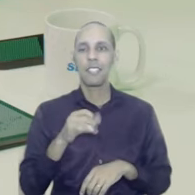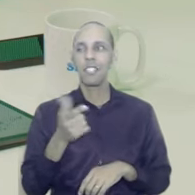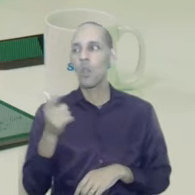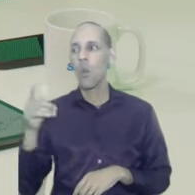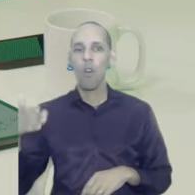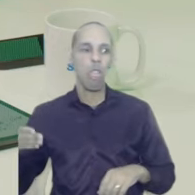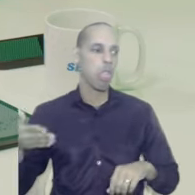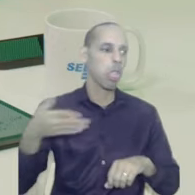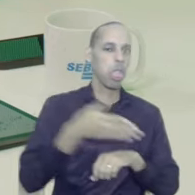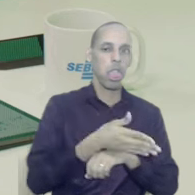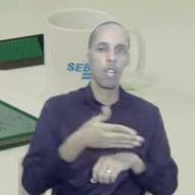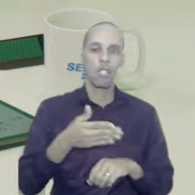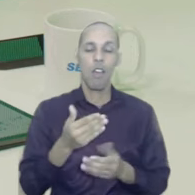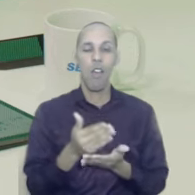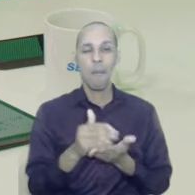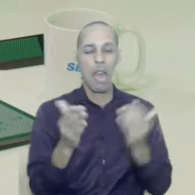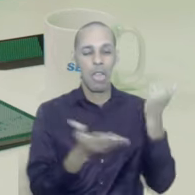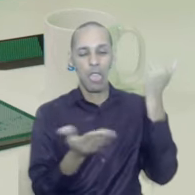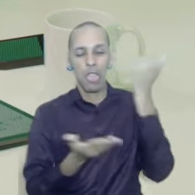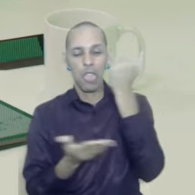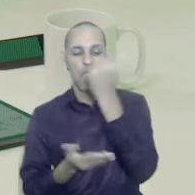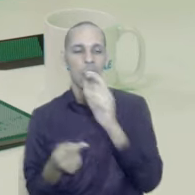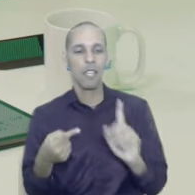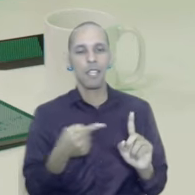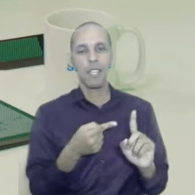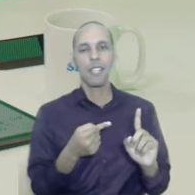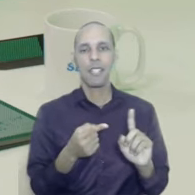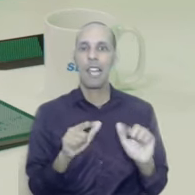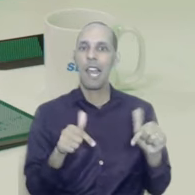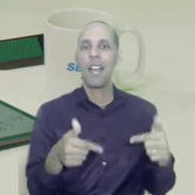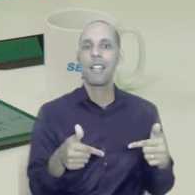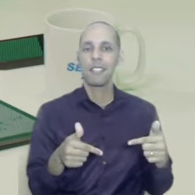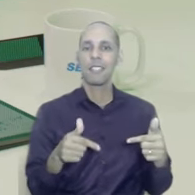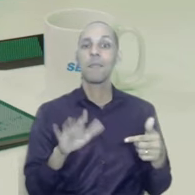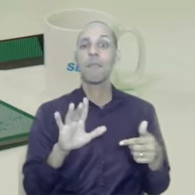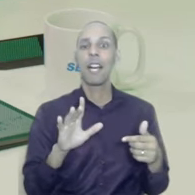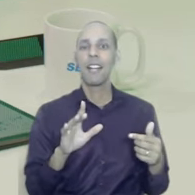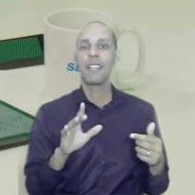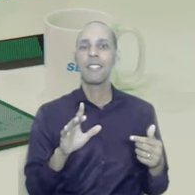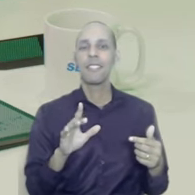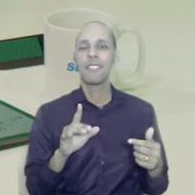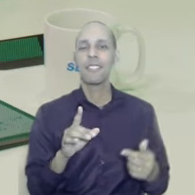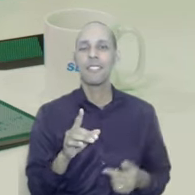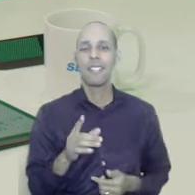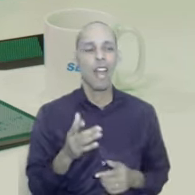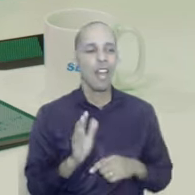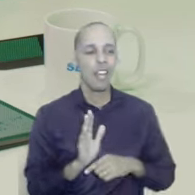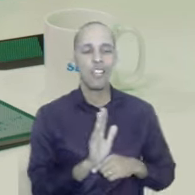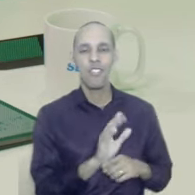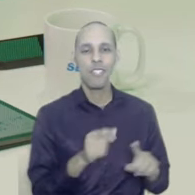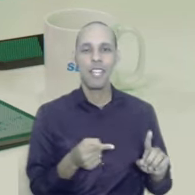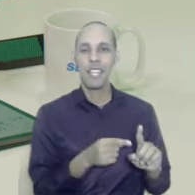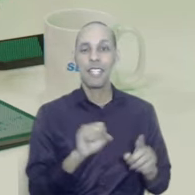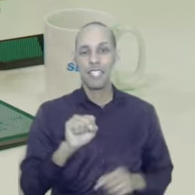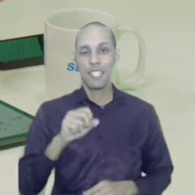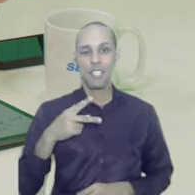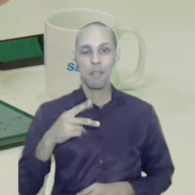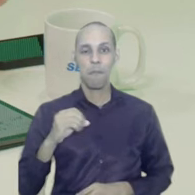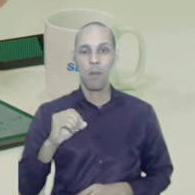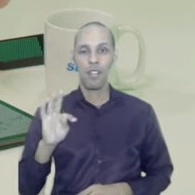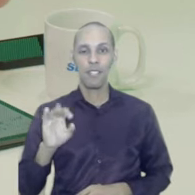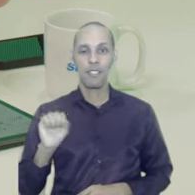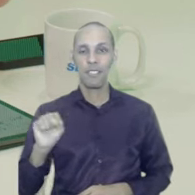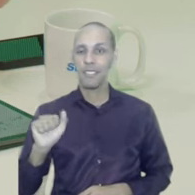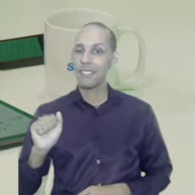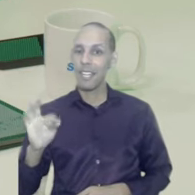um desmatamento então é é aproximar né Eu sempre falo que a spots nasceu para aproximar o asfalto do